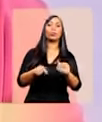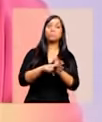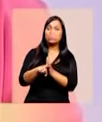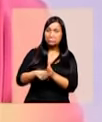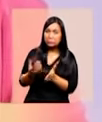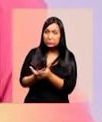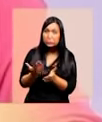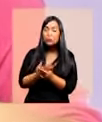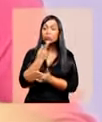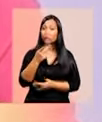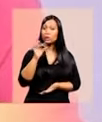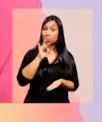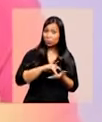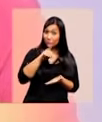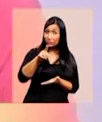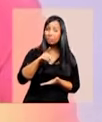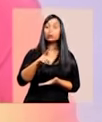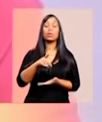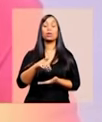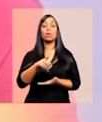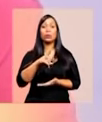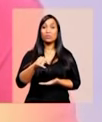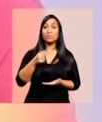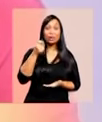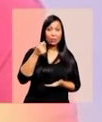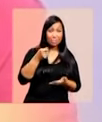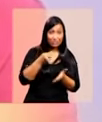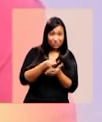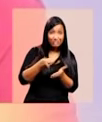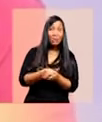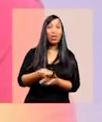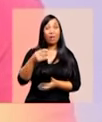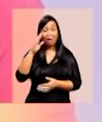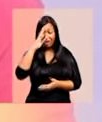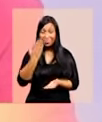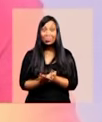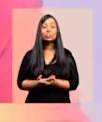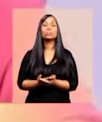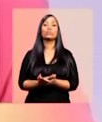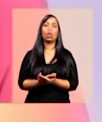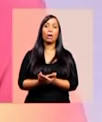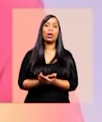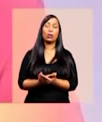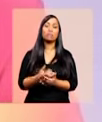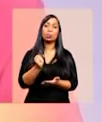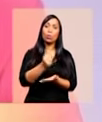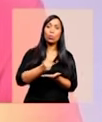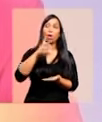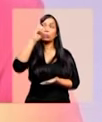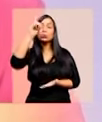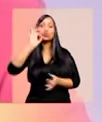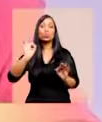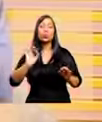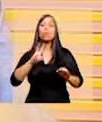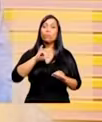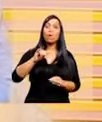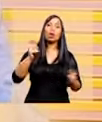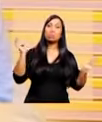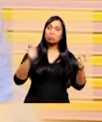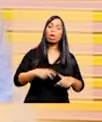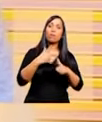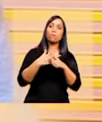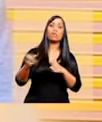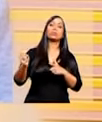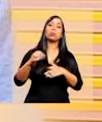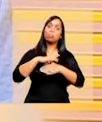o que a ciência está dizendo é que o fato de você brigar, de você lutar, você acreditar que você vai sair dessa, independente se estiver apoiado num Deus ou não, faz